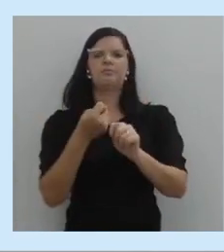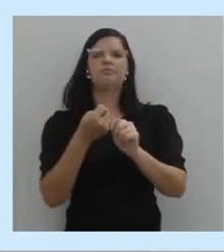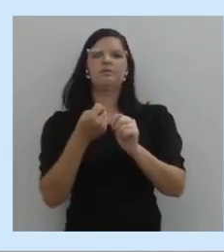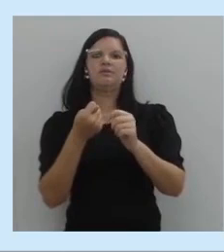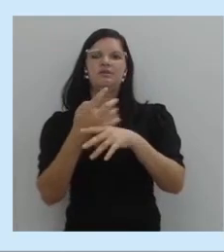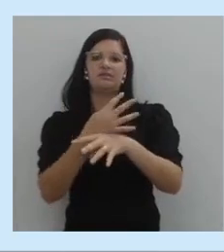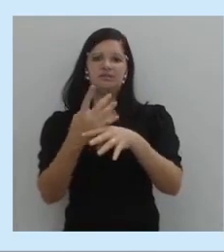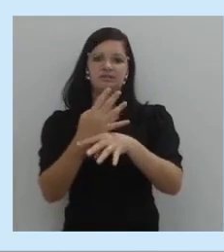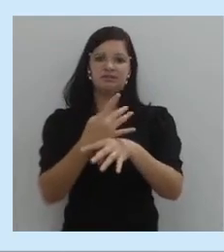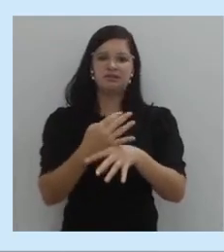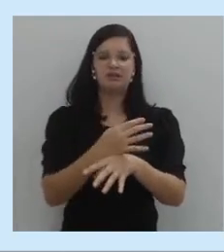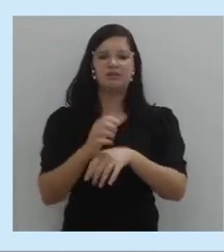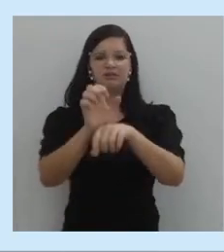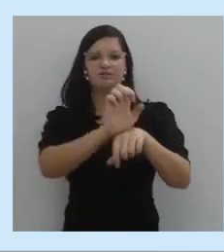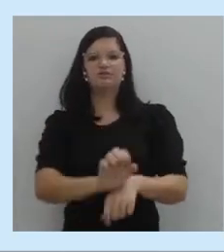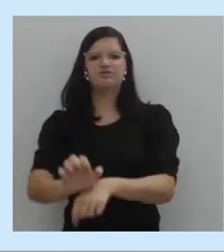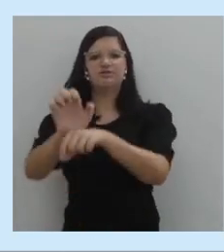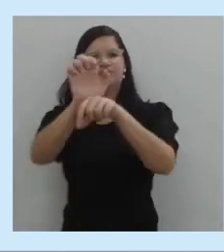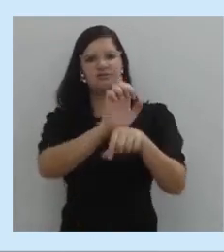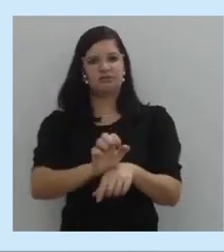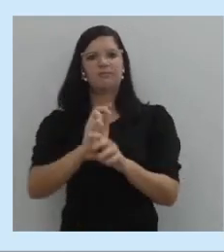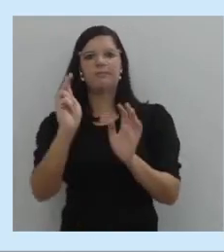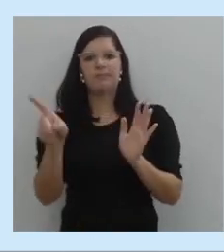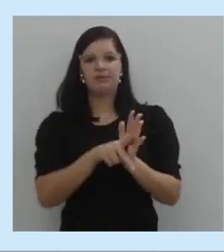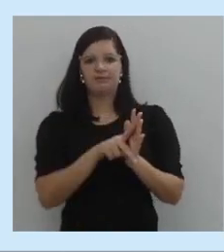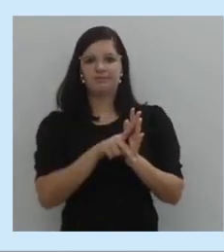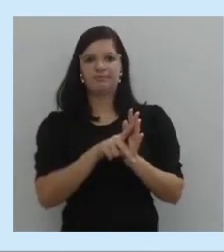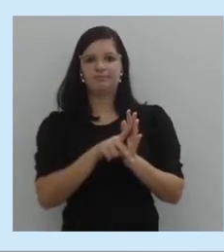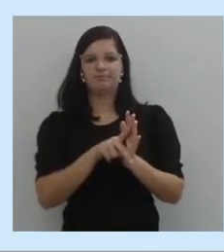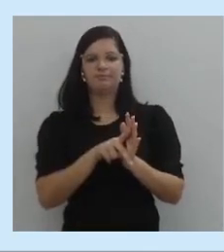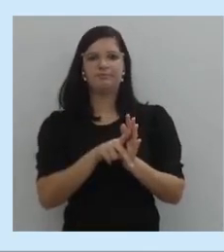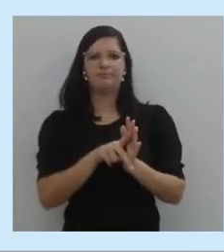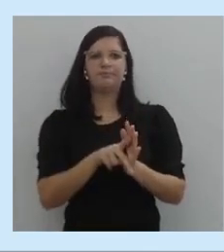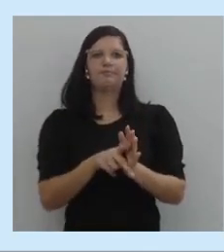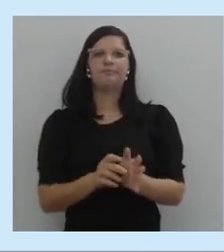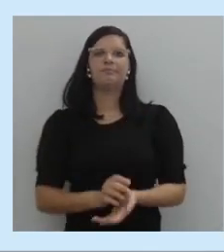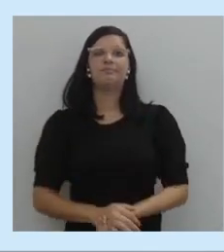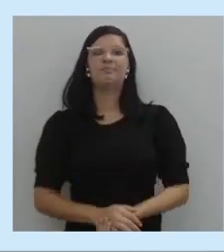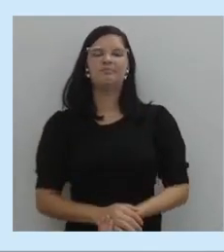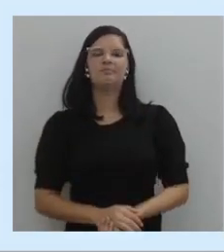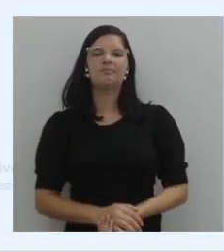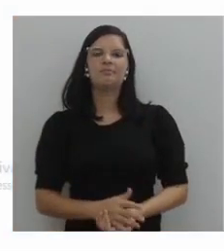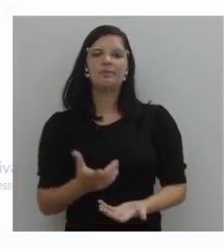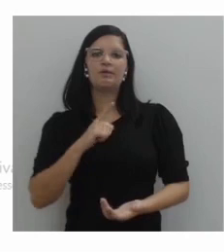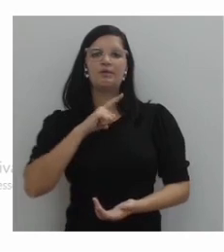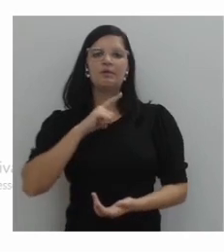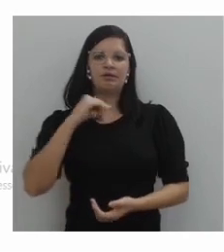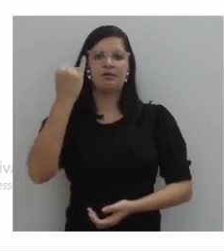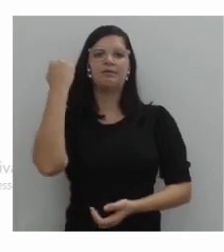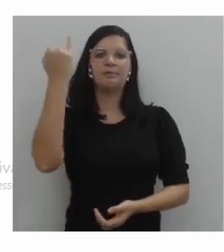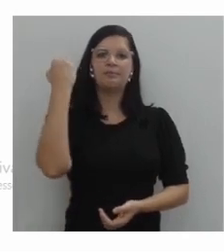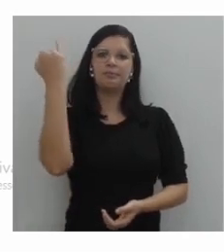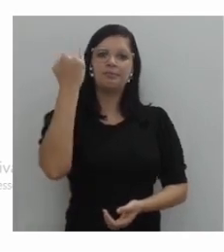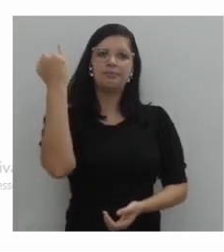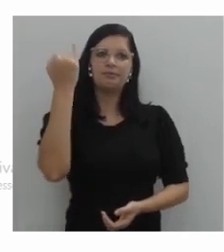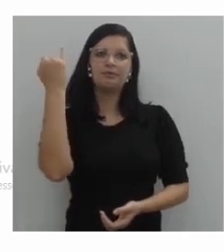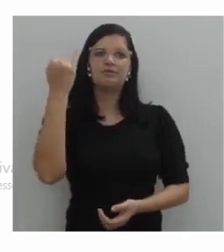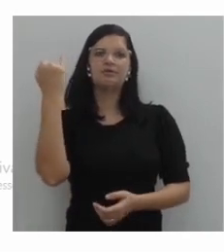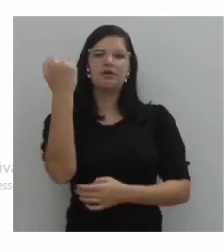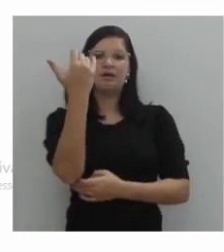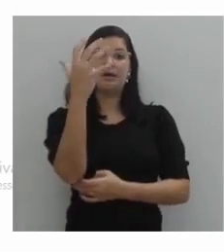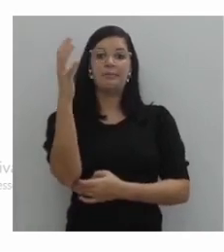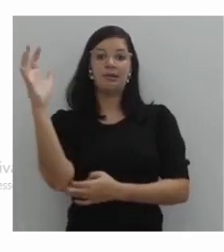para as cidades, para os estados que o compõem, ok? Olha na tela mais uma vez. Existe uma importância também chamada